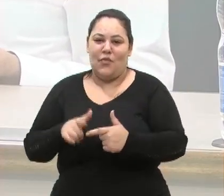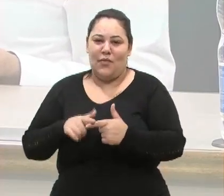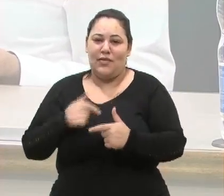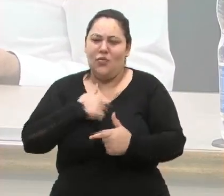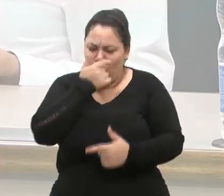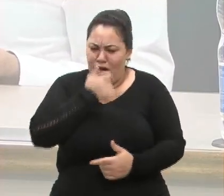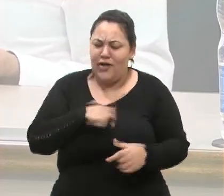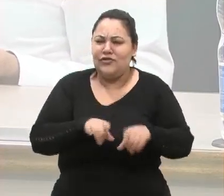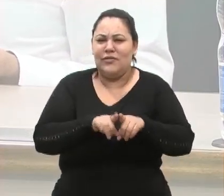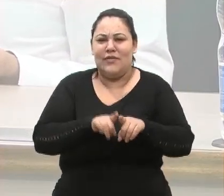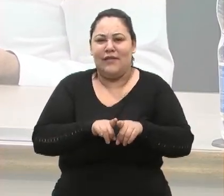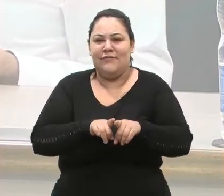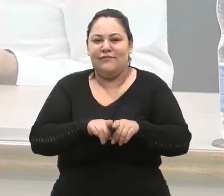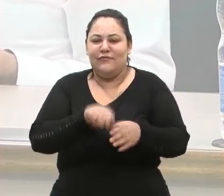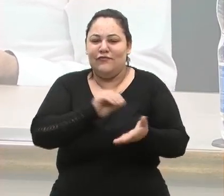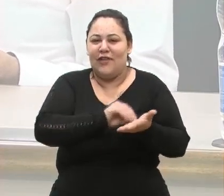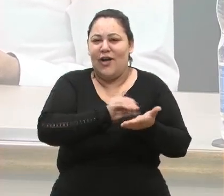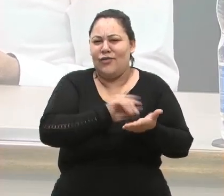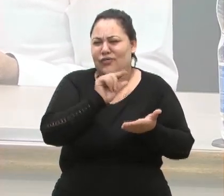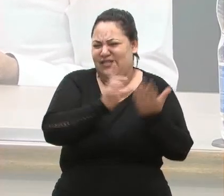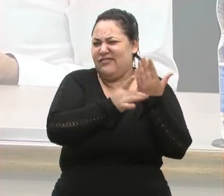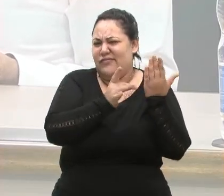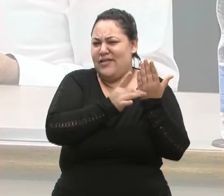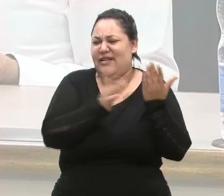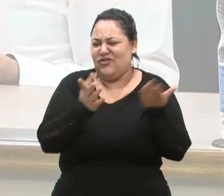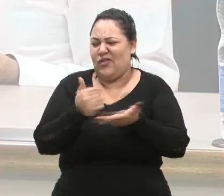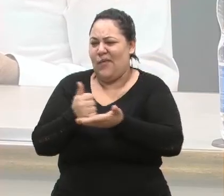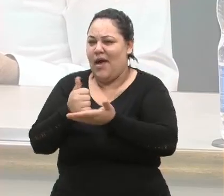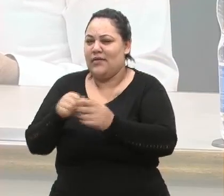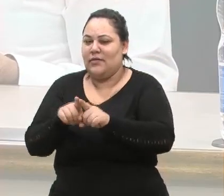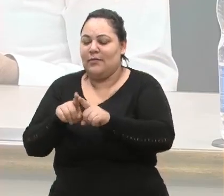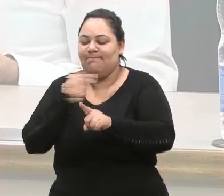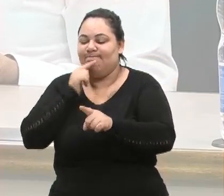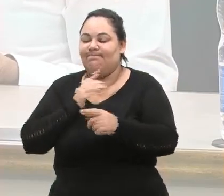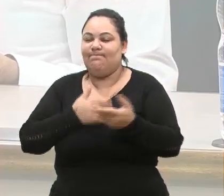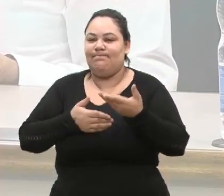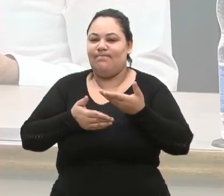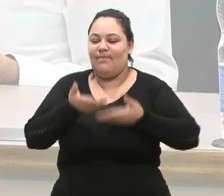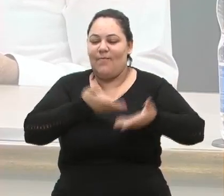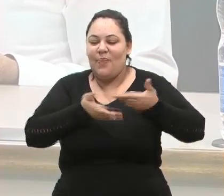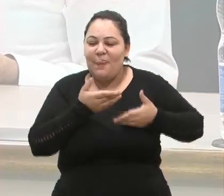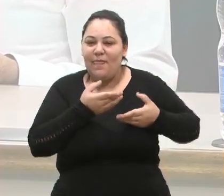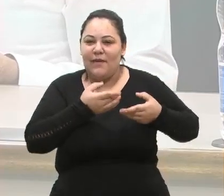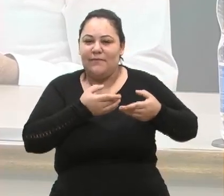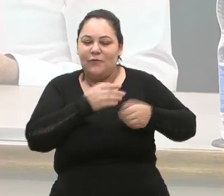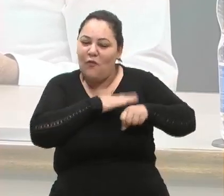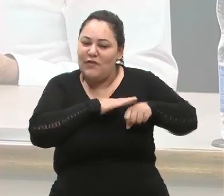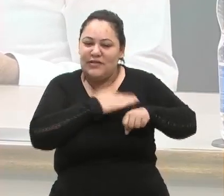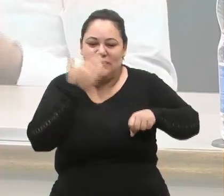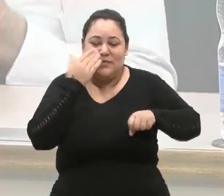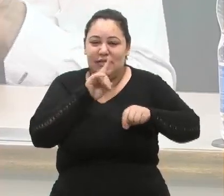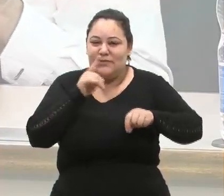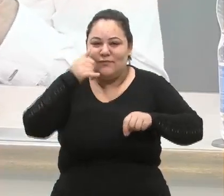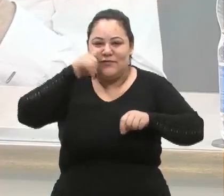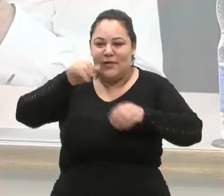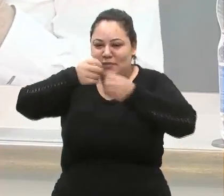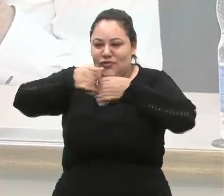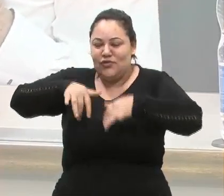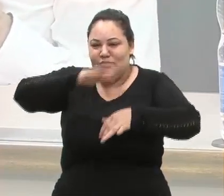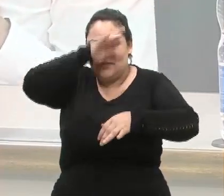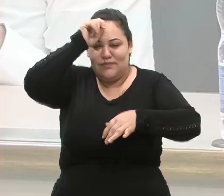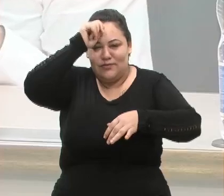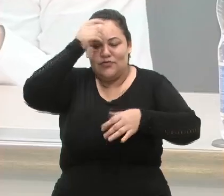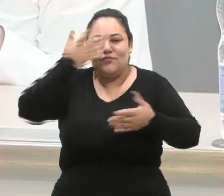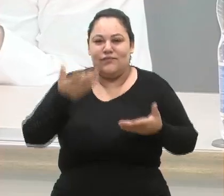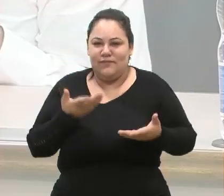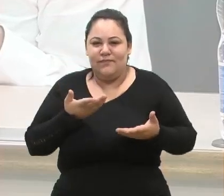falta também habilidade aqui, de certo ponto da base, em poder se articular para não prejudicar o prefeito. Outra situação sobre esse